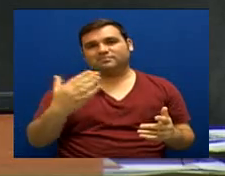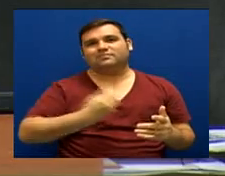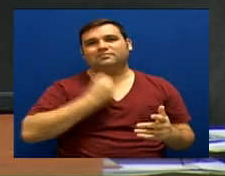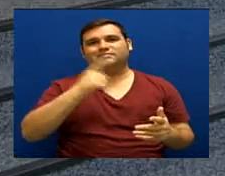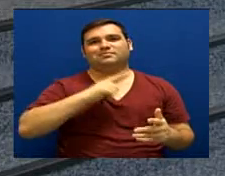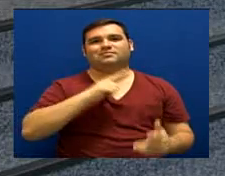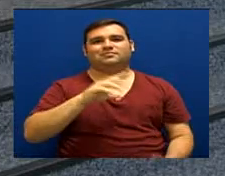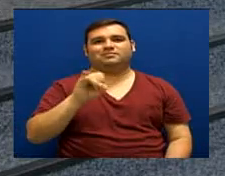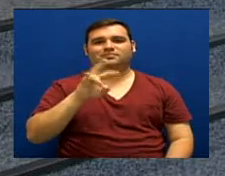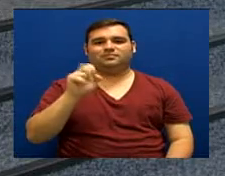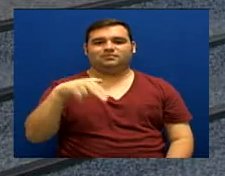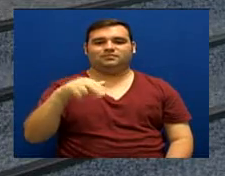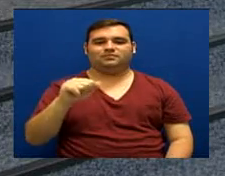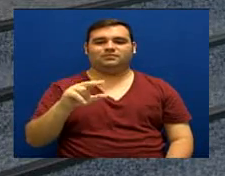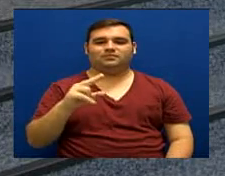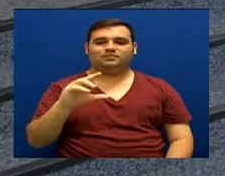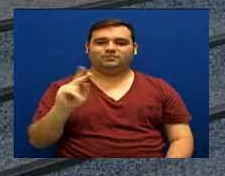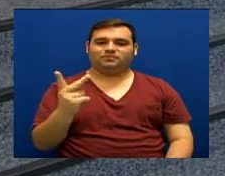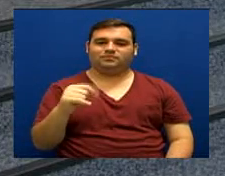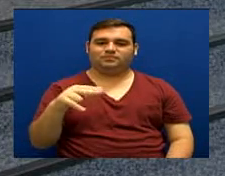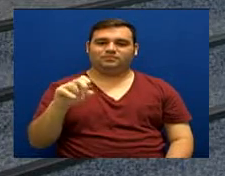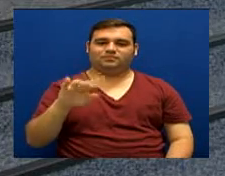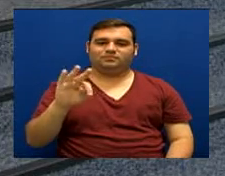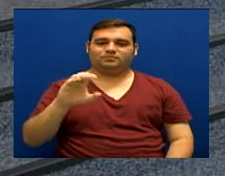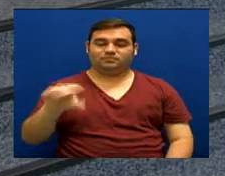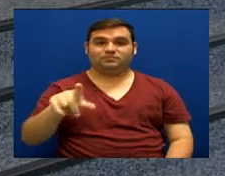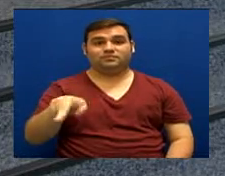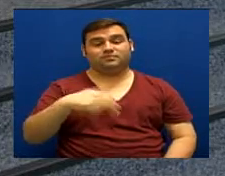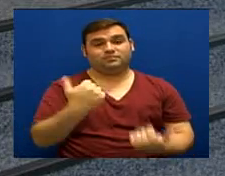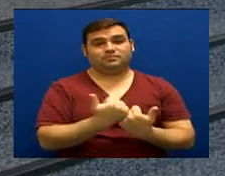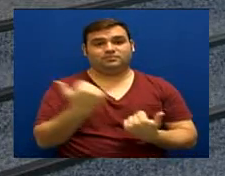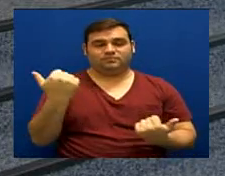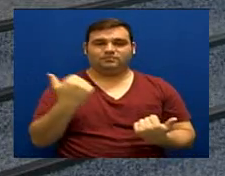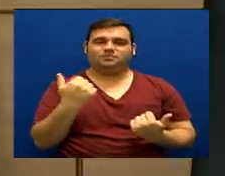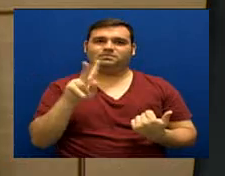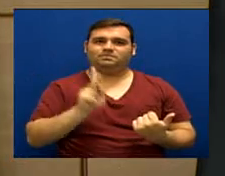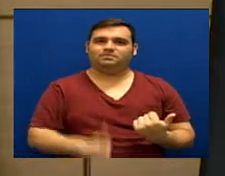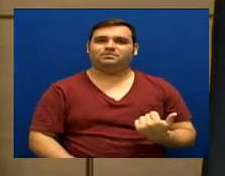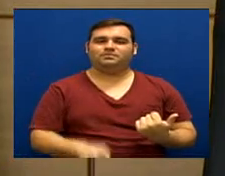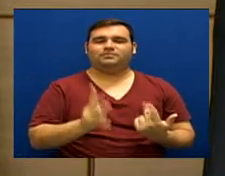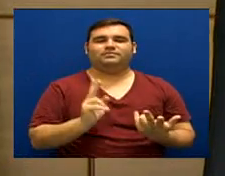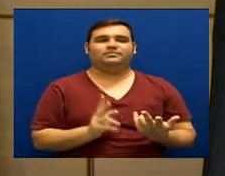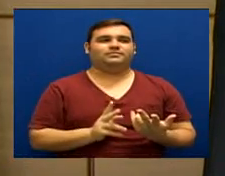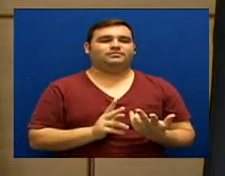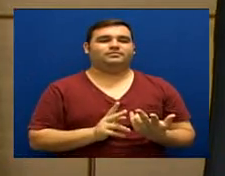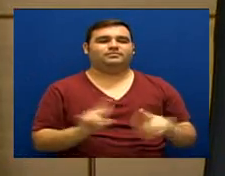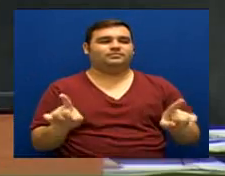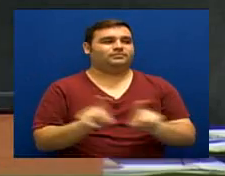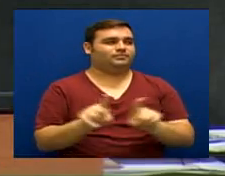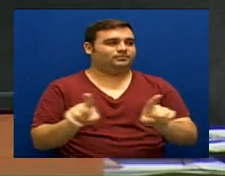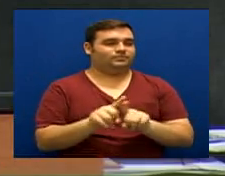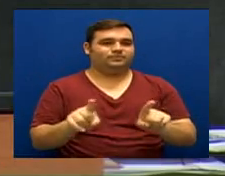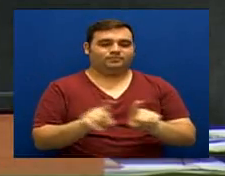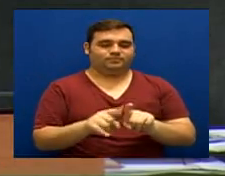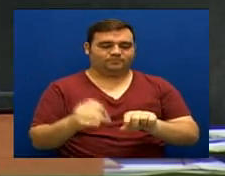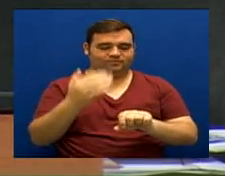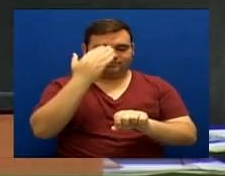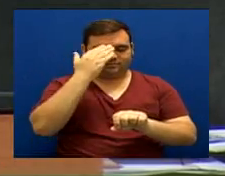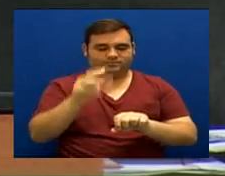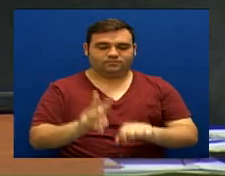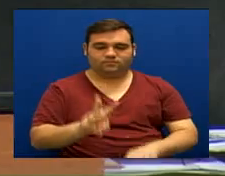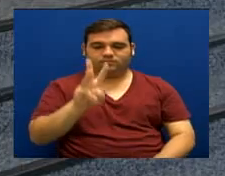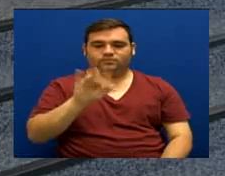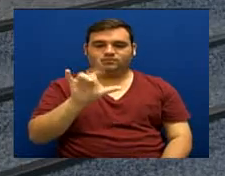da silvana quinelato vice presidente da funserv muito obrigado queria agradecer também o